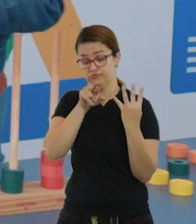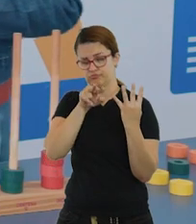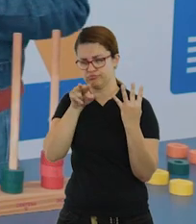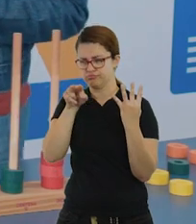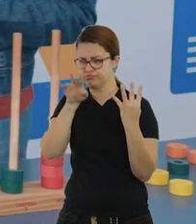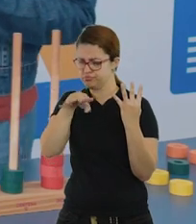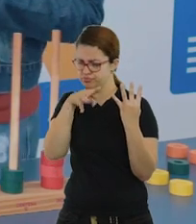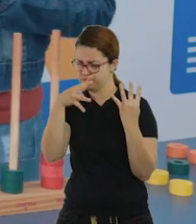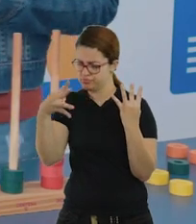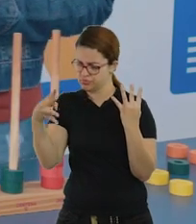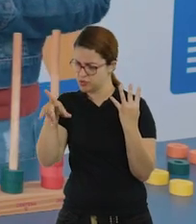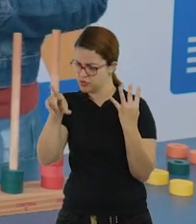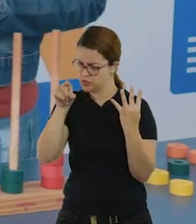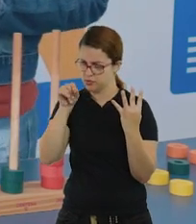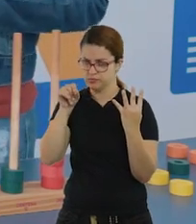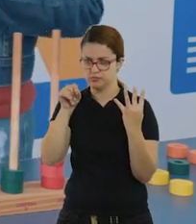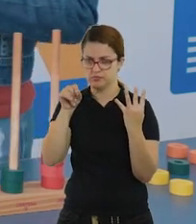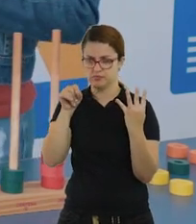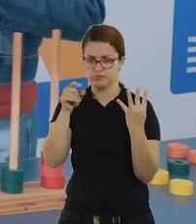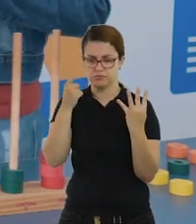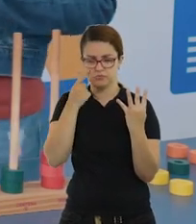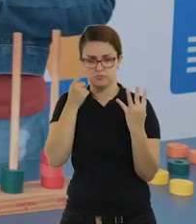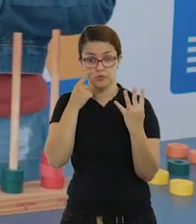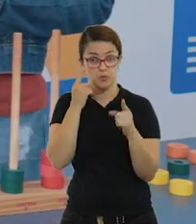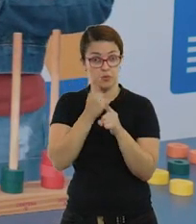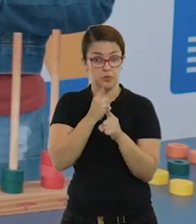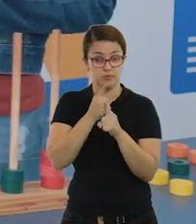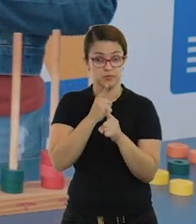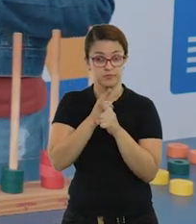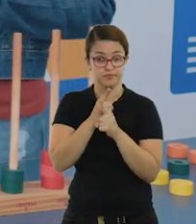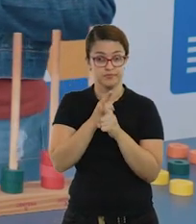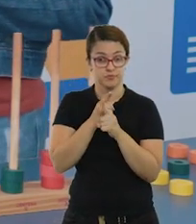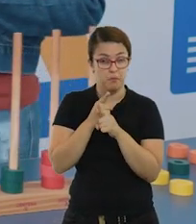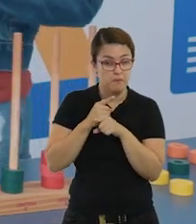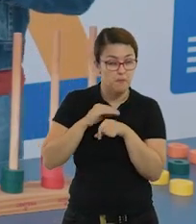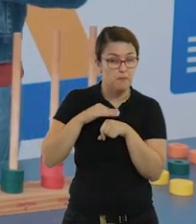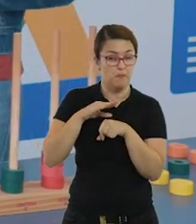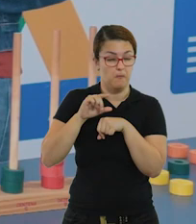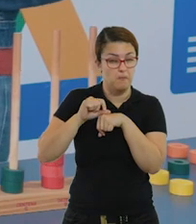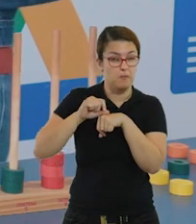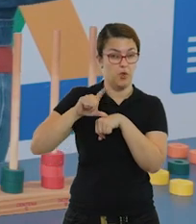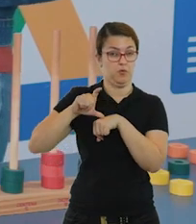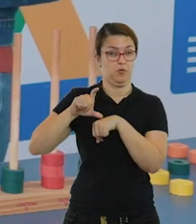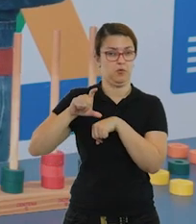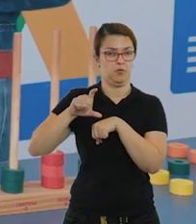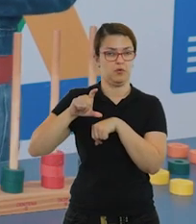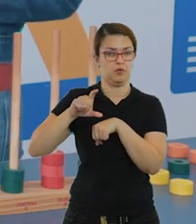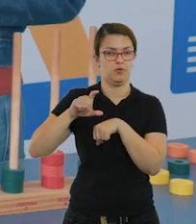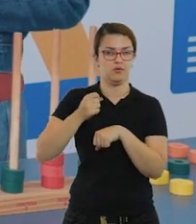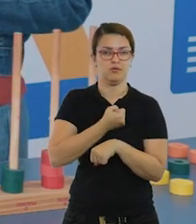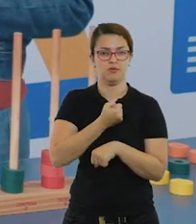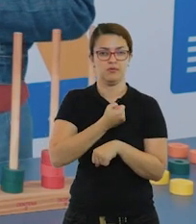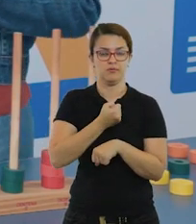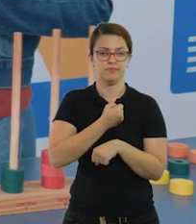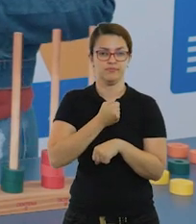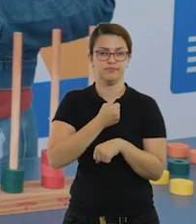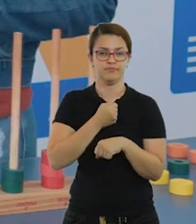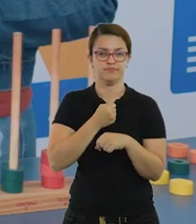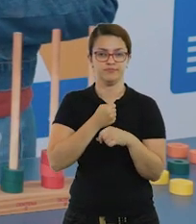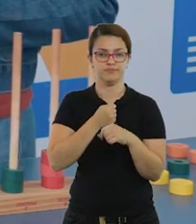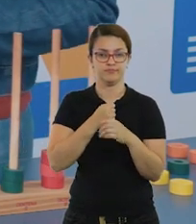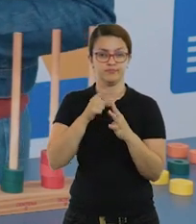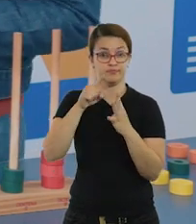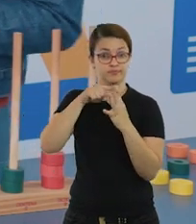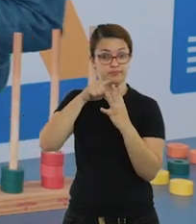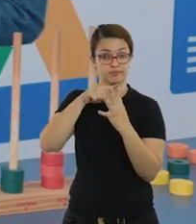aqui no exemplo. Então, ó, tem o quadro e vocês precisam encontrar esses números. Nós vamos começar pelo maior número. Então, nós vamos começar pela ordem da